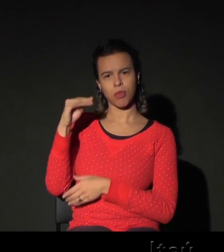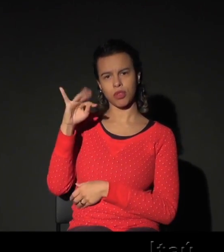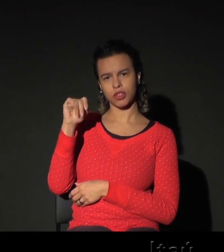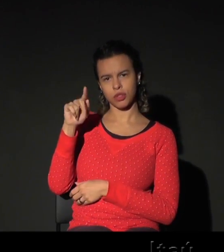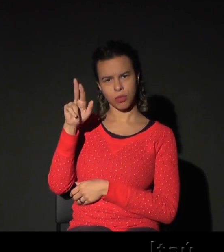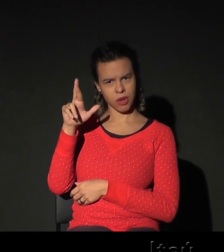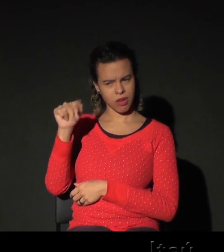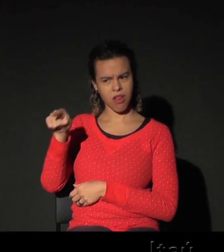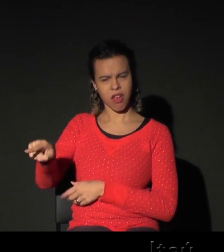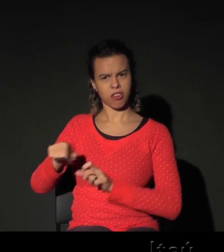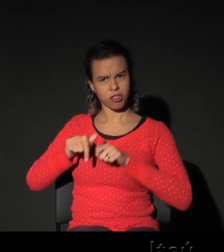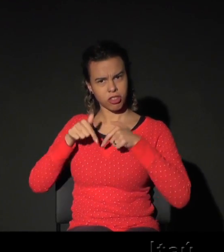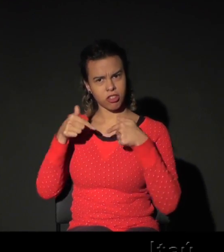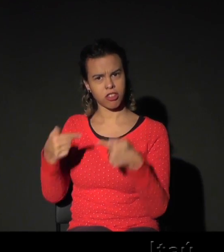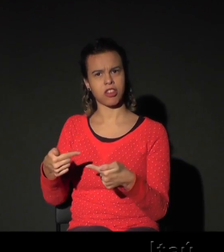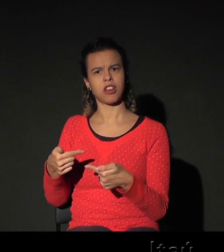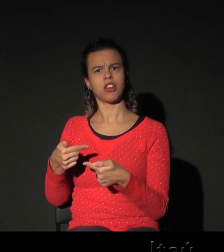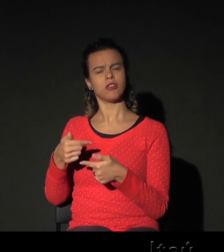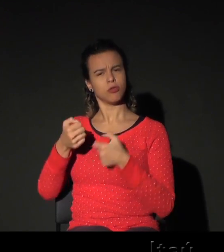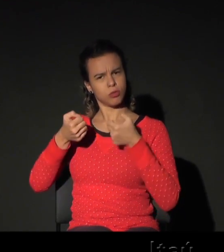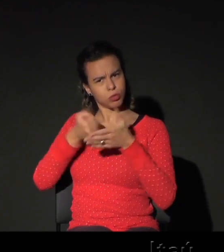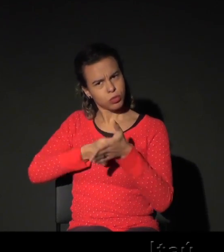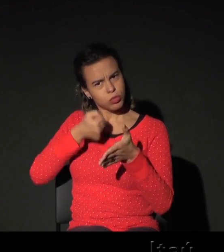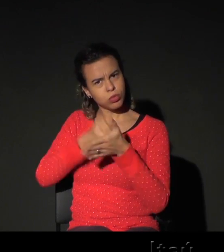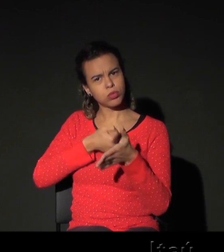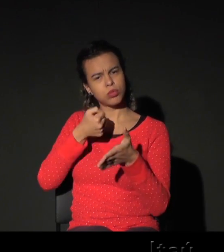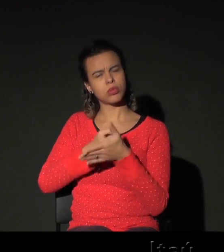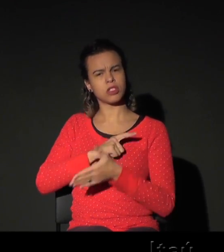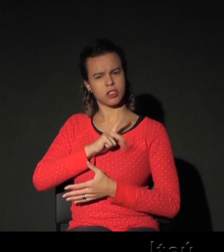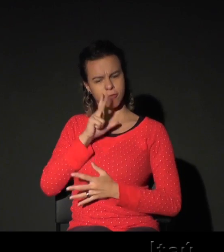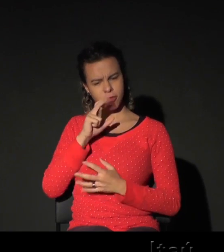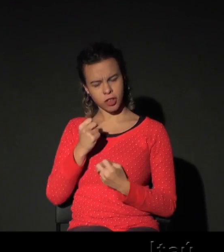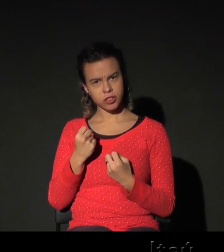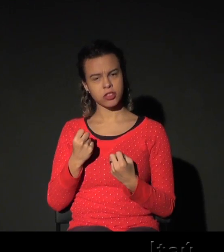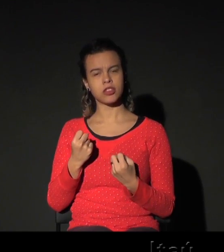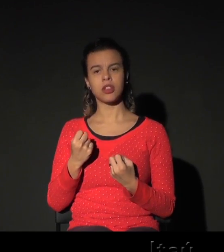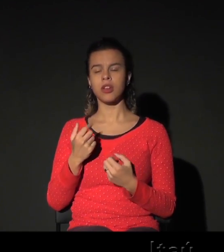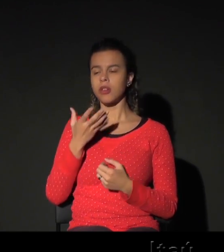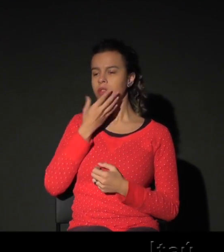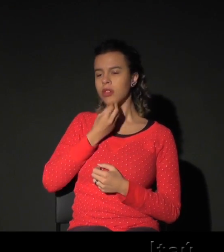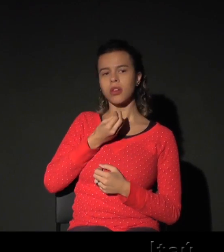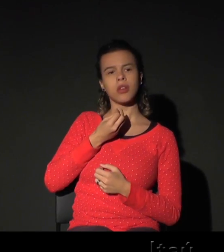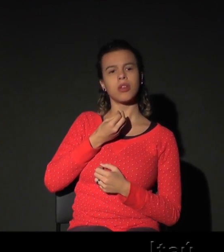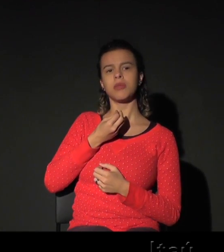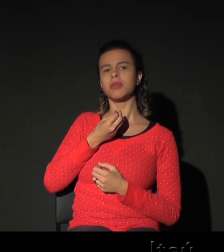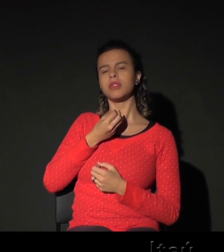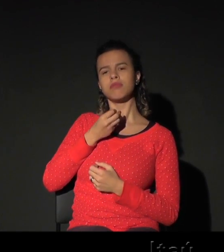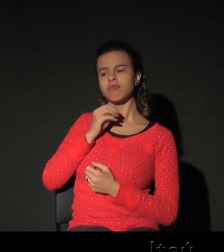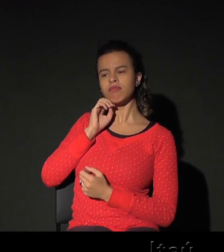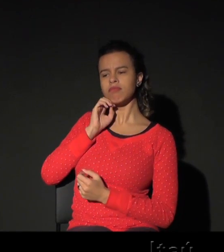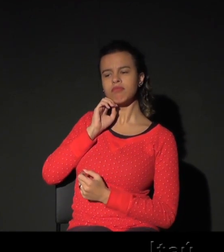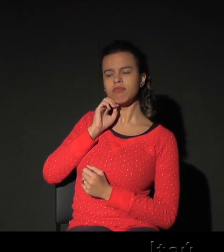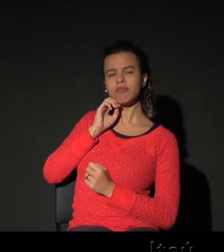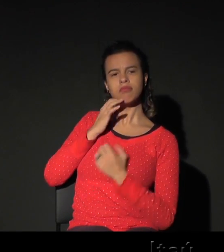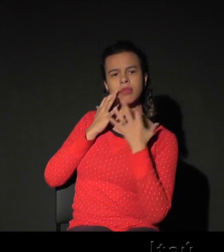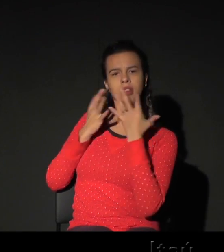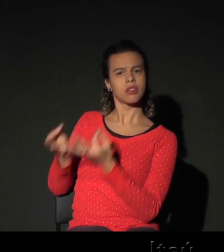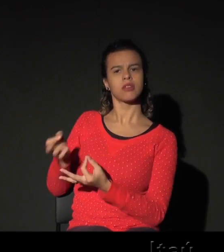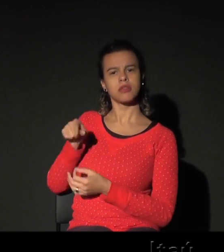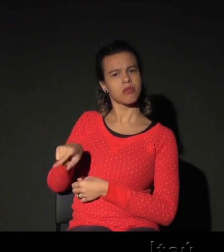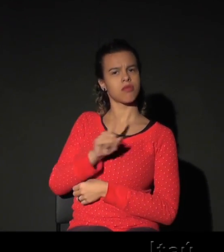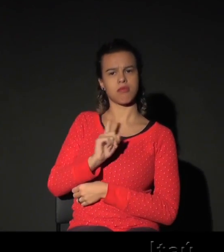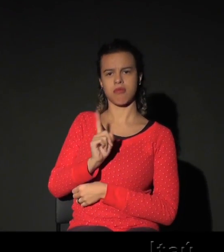lutadora altamente espiritualizada e que não os homens não reconheciam a sua a